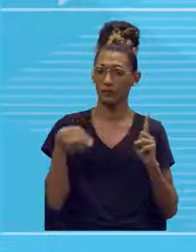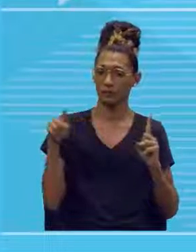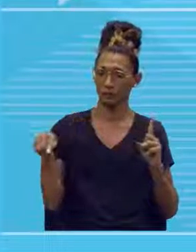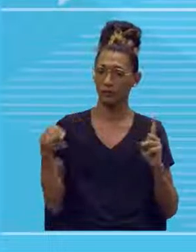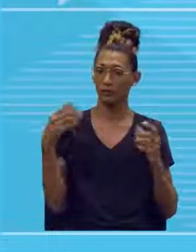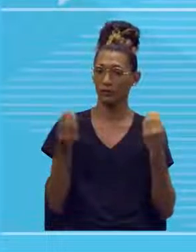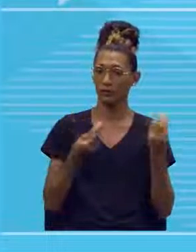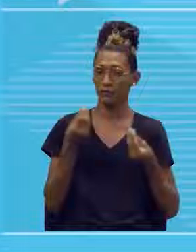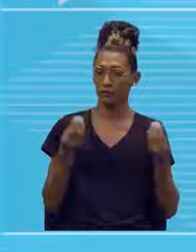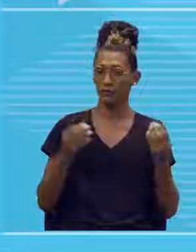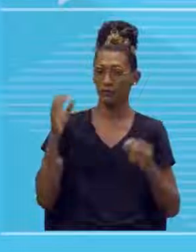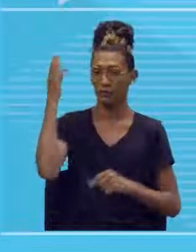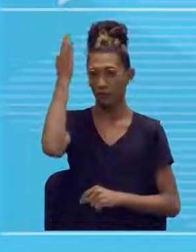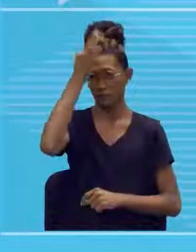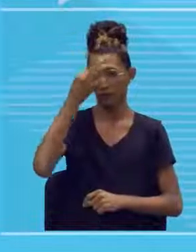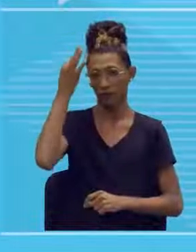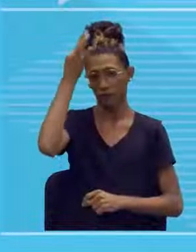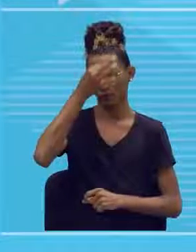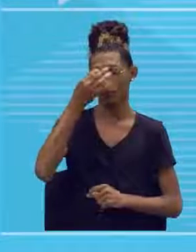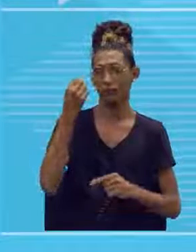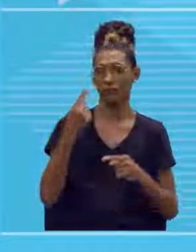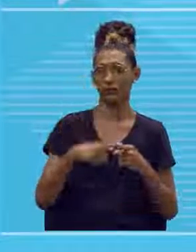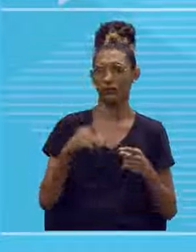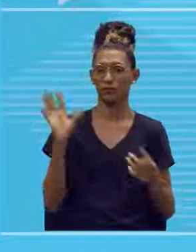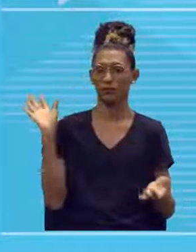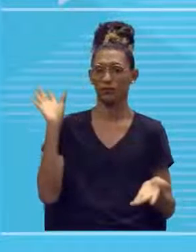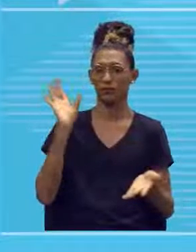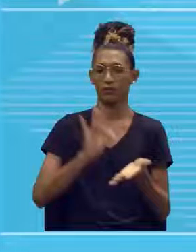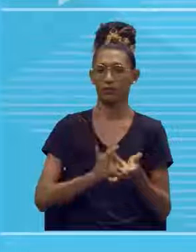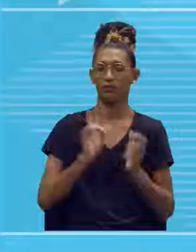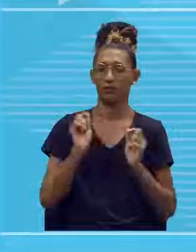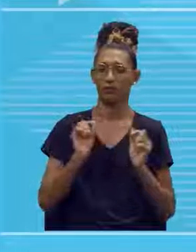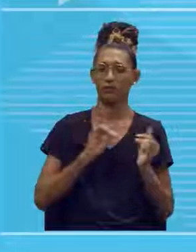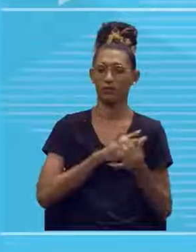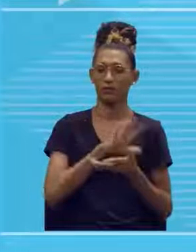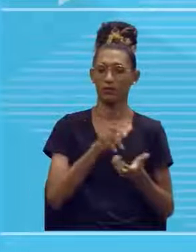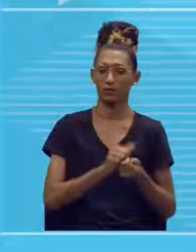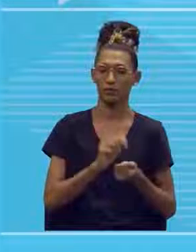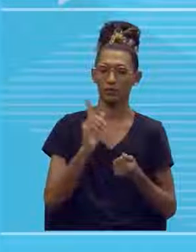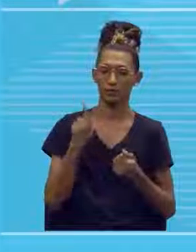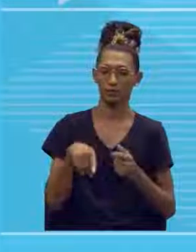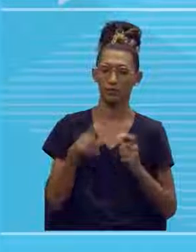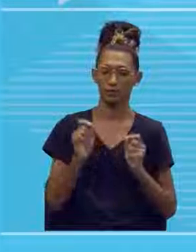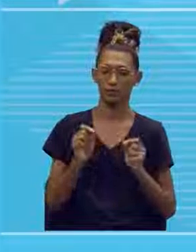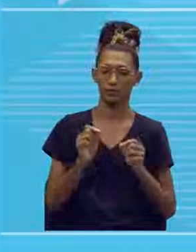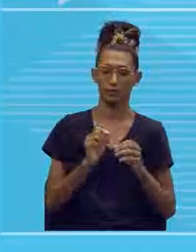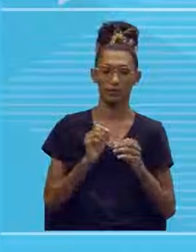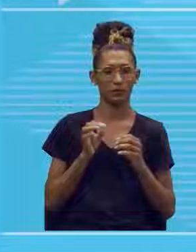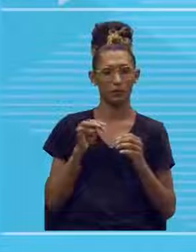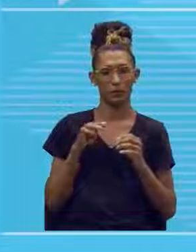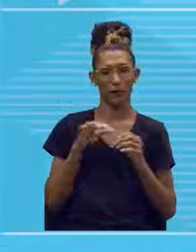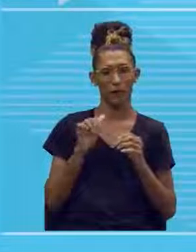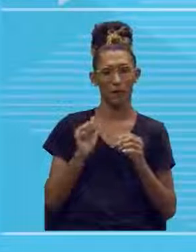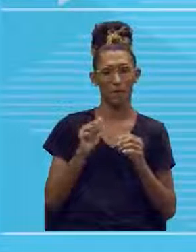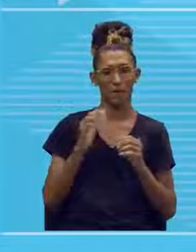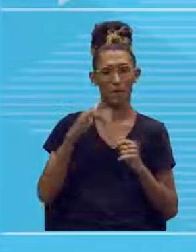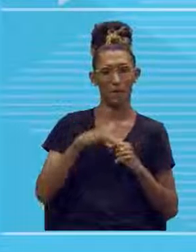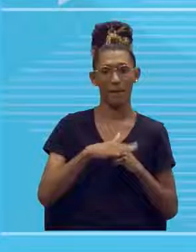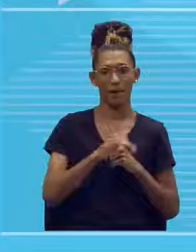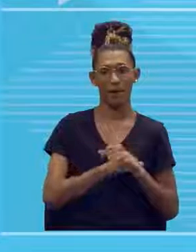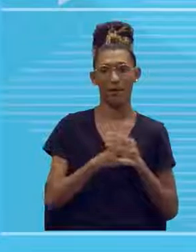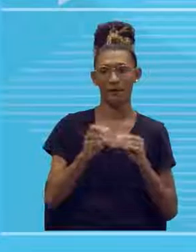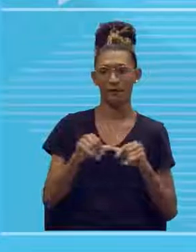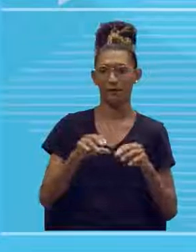da teoria da Terra Oca que afirma que a Terra é apenas uma casca de terra e mar na casca